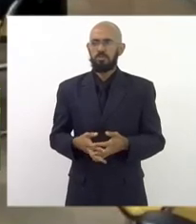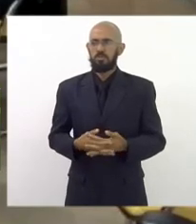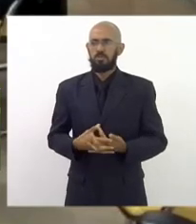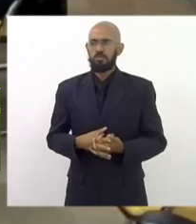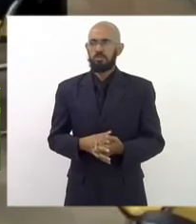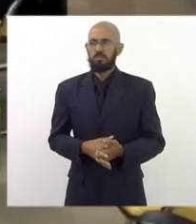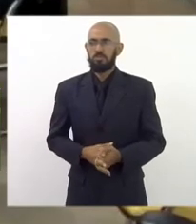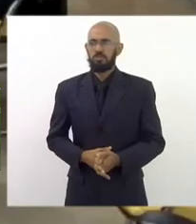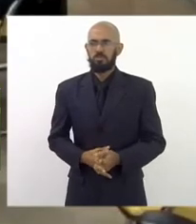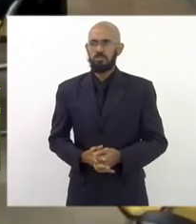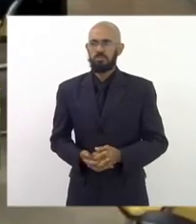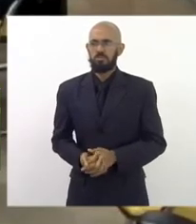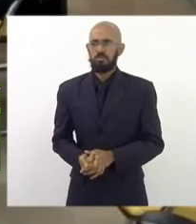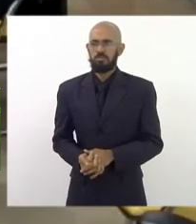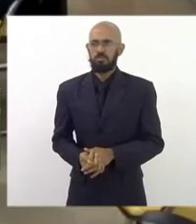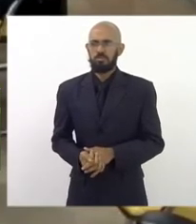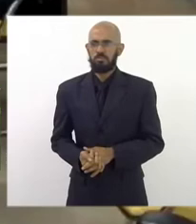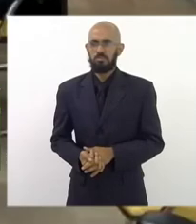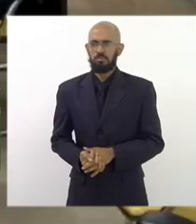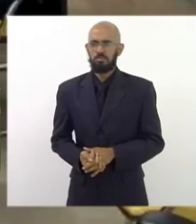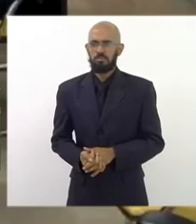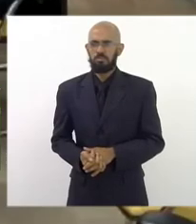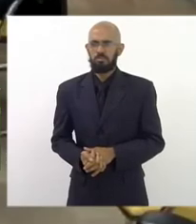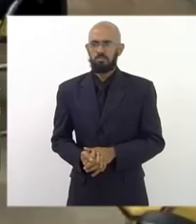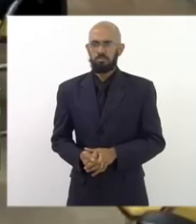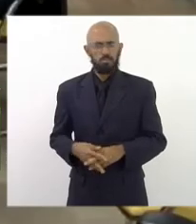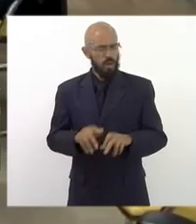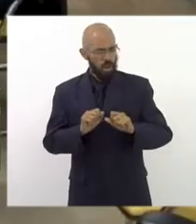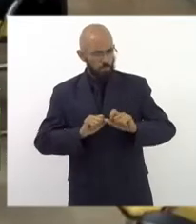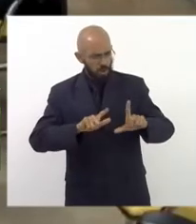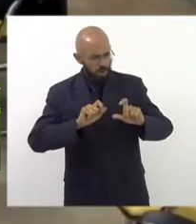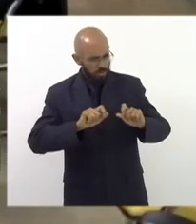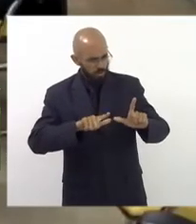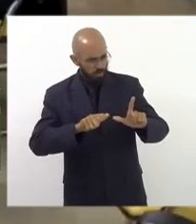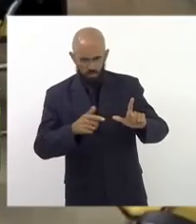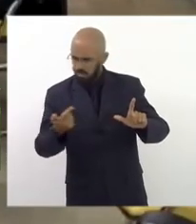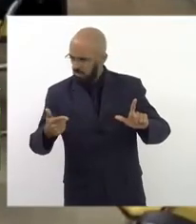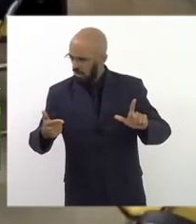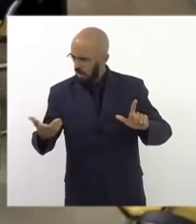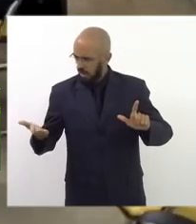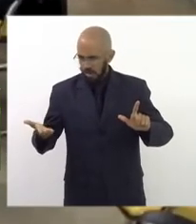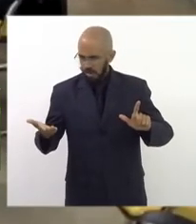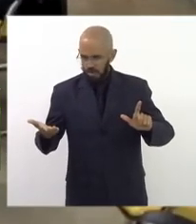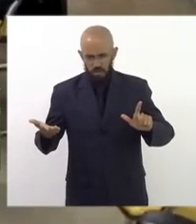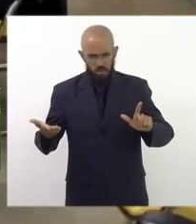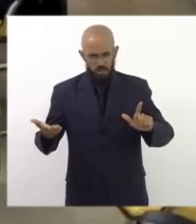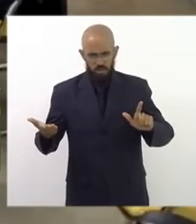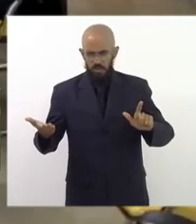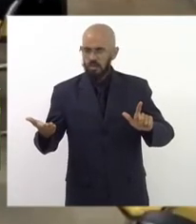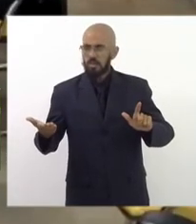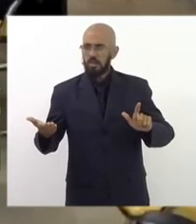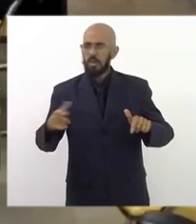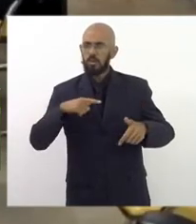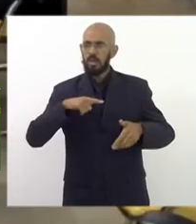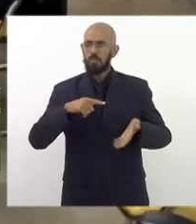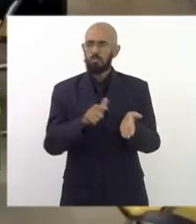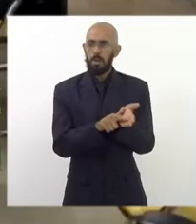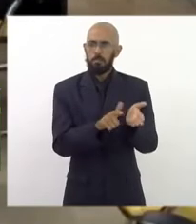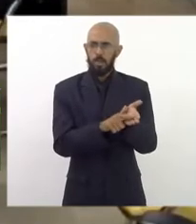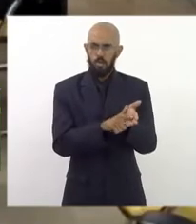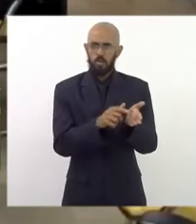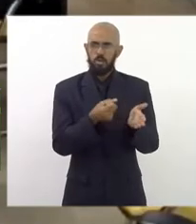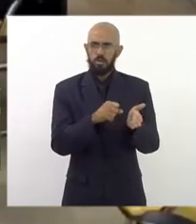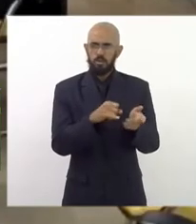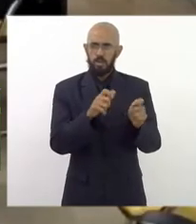ninguém de suporte. Se ele puder. Não está aqui a apresentação. Eu estou com a apresentação em papel aqui. Eu já mandei para o Roberto. Se você puder adiantar a palavra